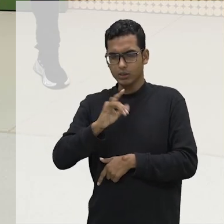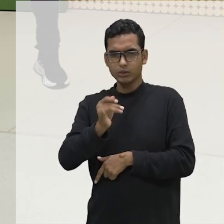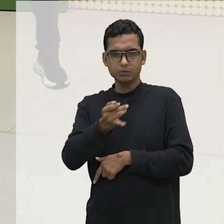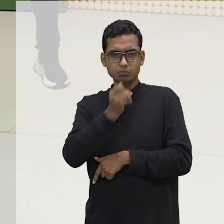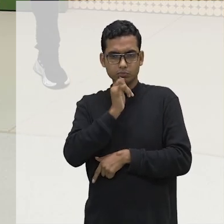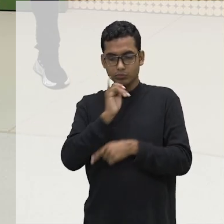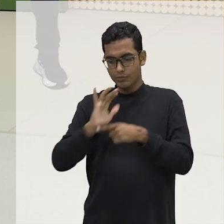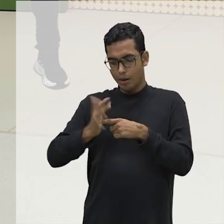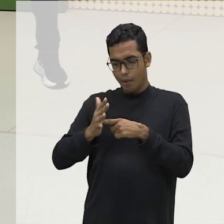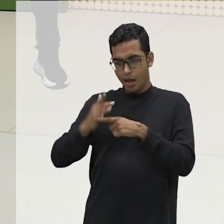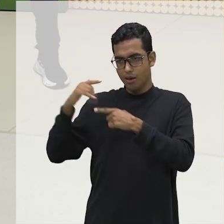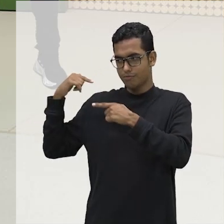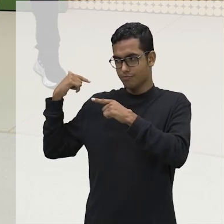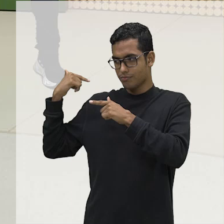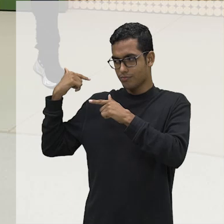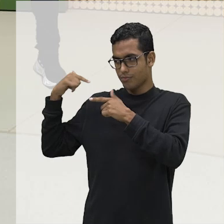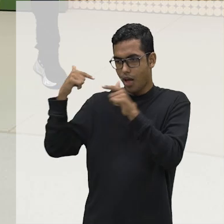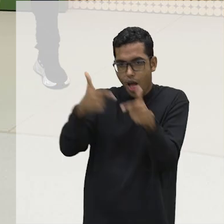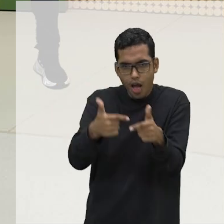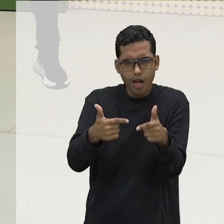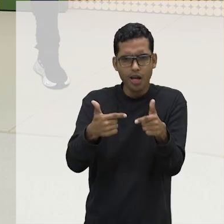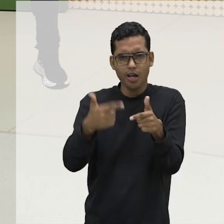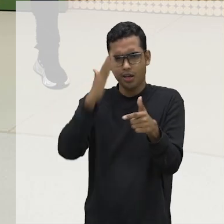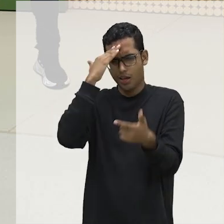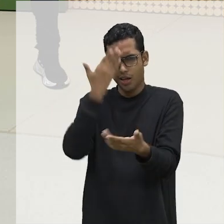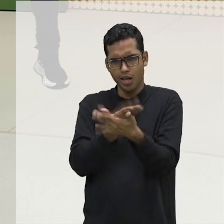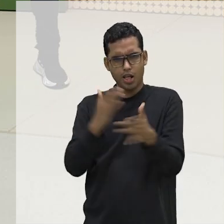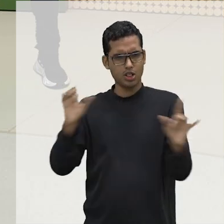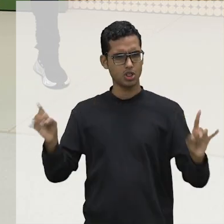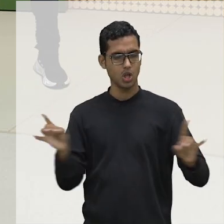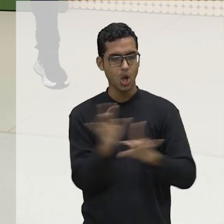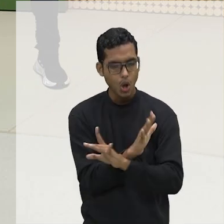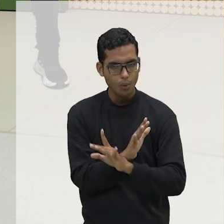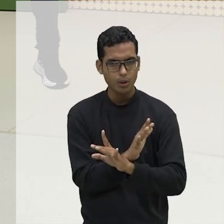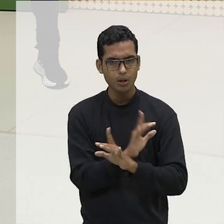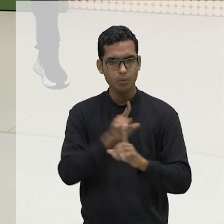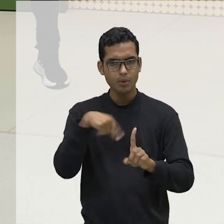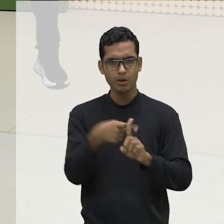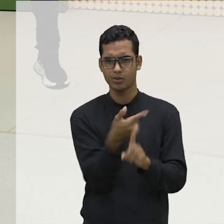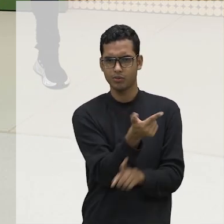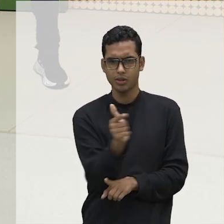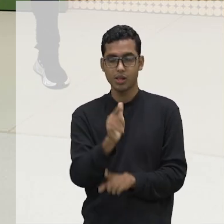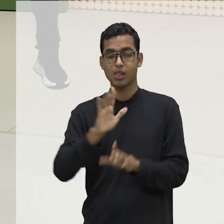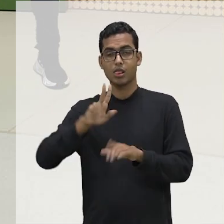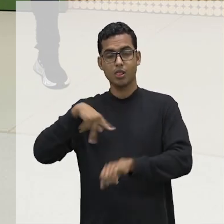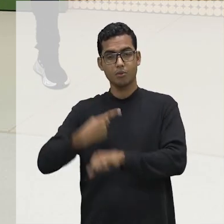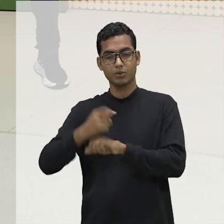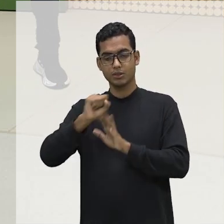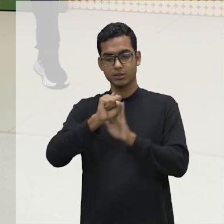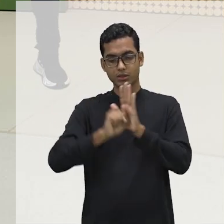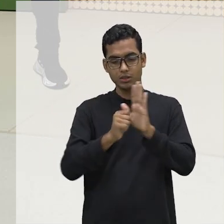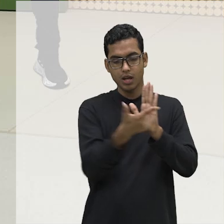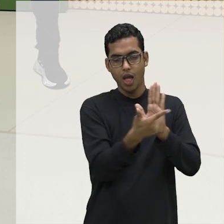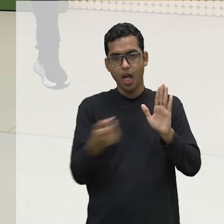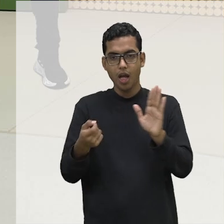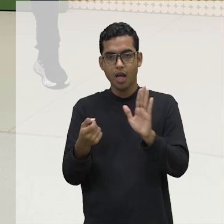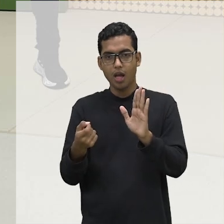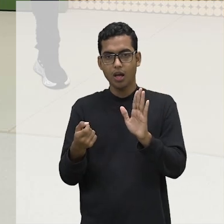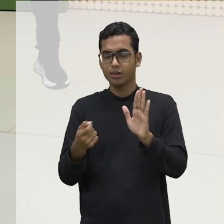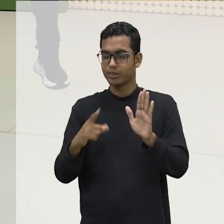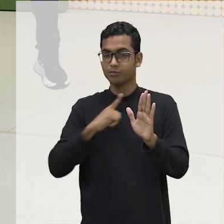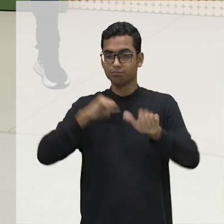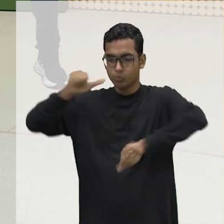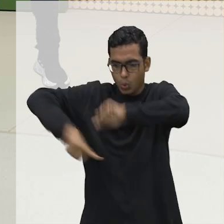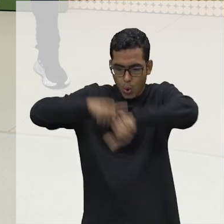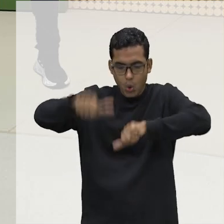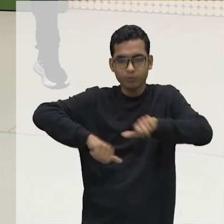clássica, que o pessoal acreditava que já estava completa e não tinha nada para fazer, no início do século XX, houve várias